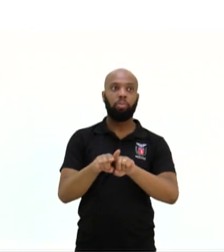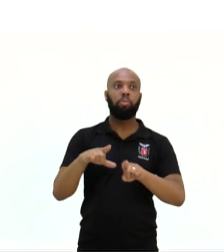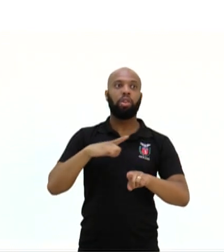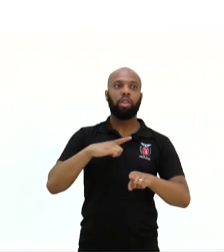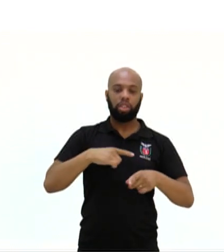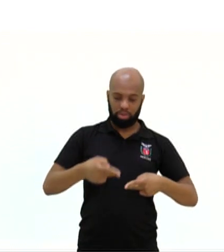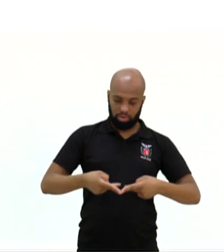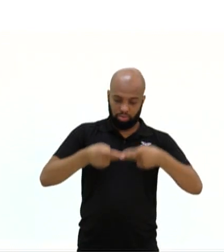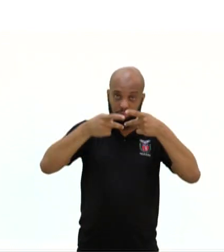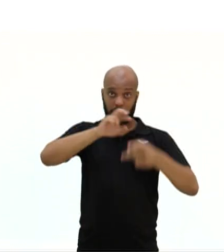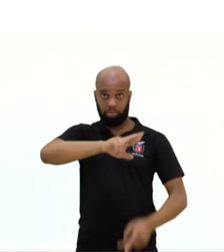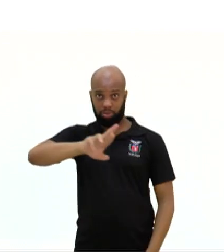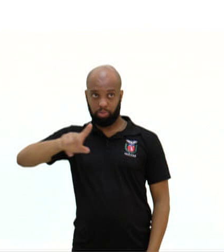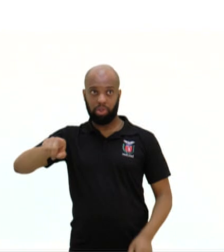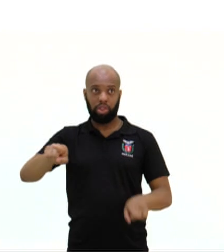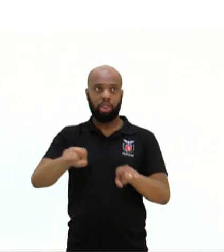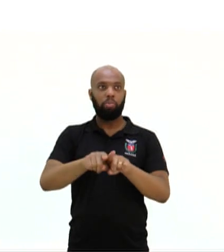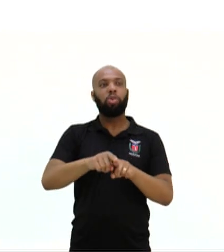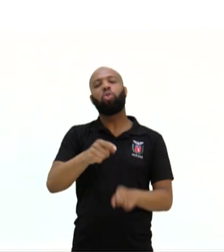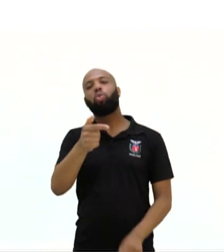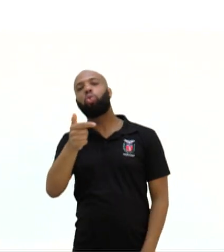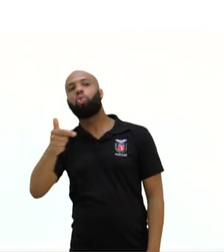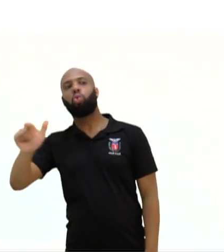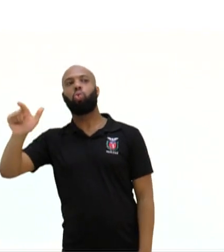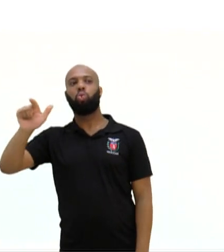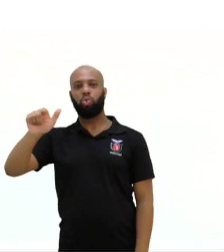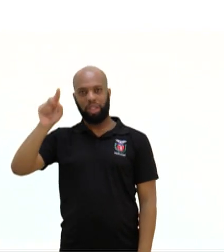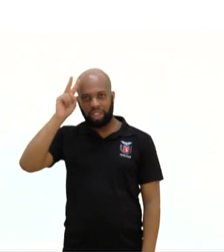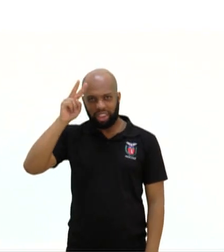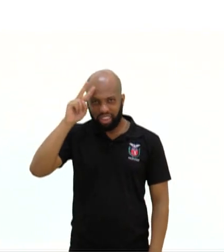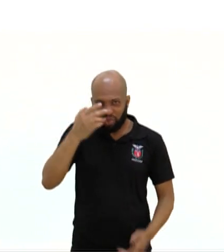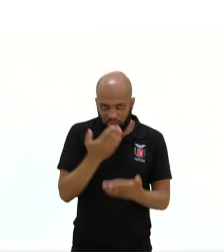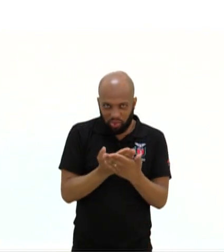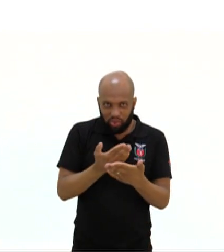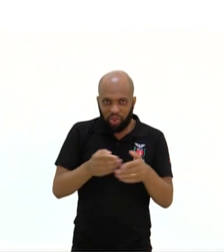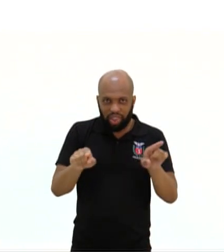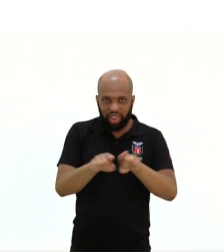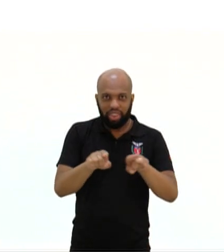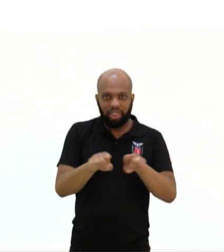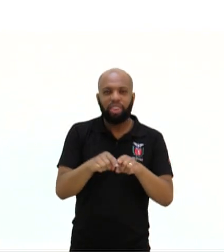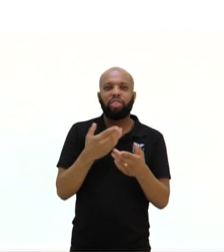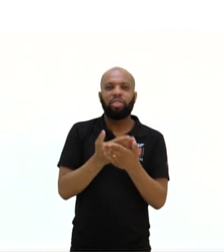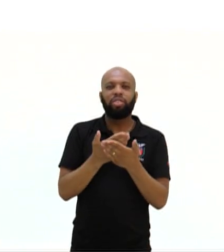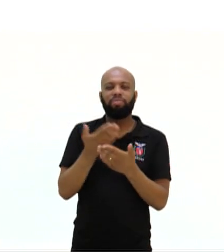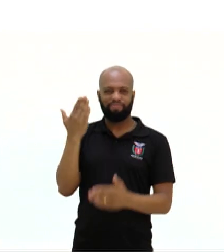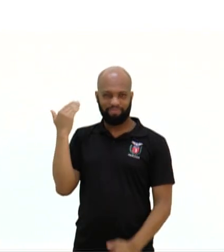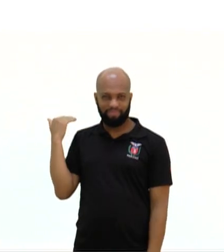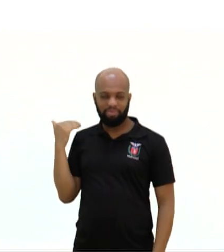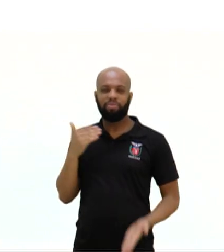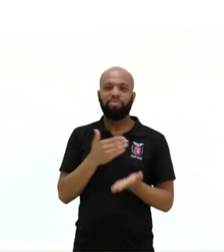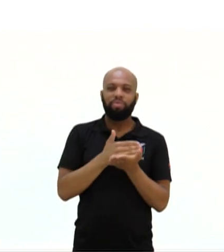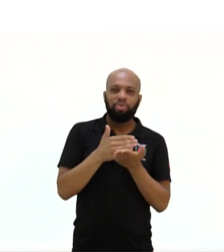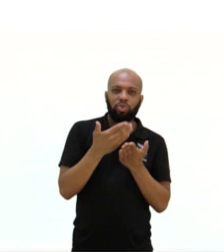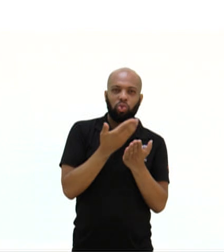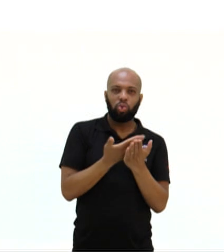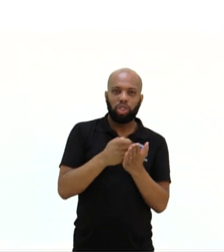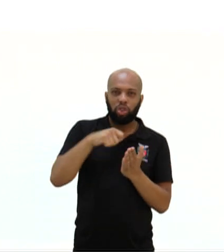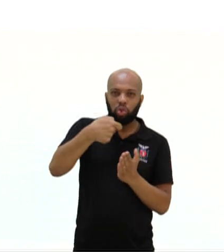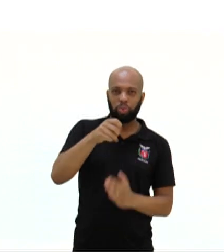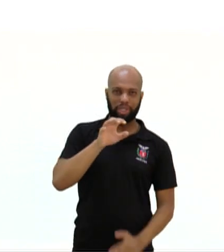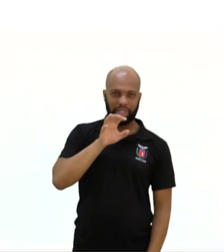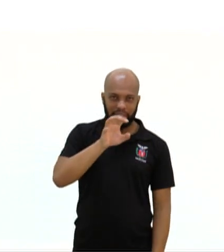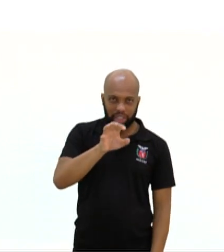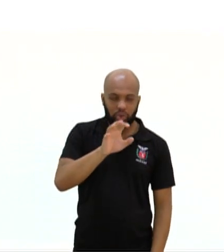prisma, esse outros aqui, lembra que a professora, quando a gente trabalhou lá, certo? Quando a gente começou a trabalhar sobre sólidos,